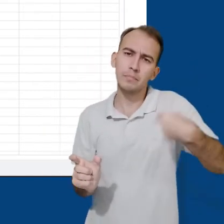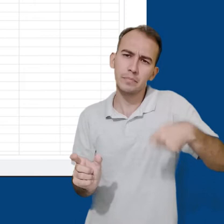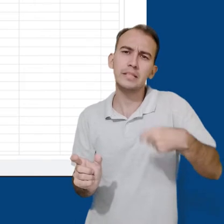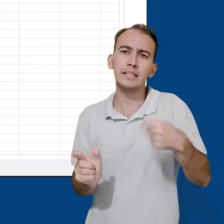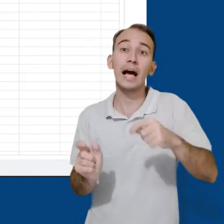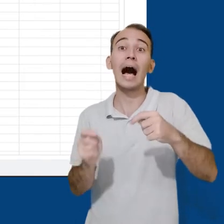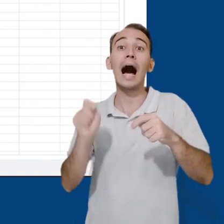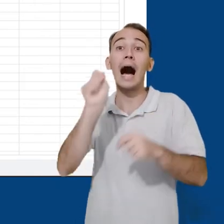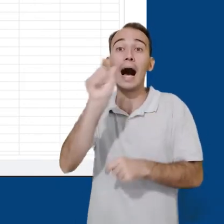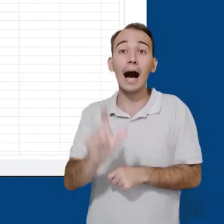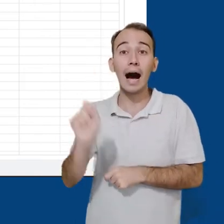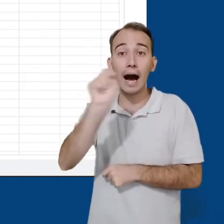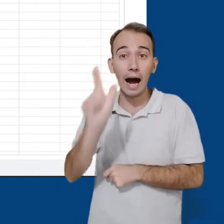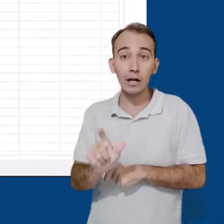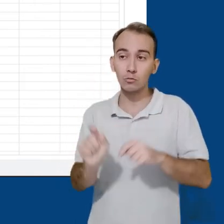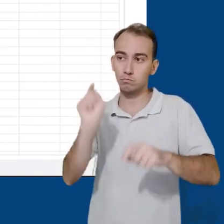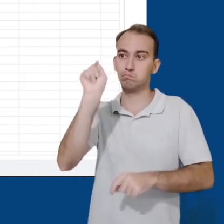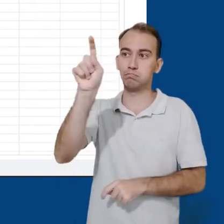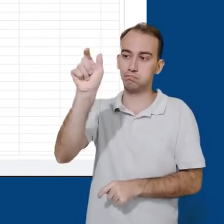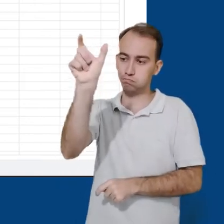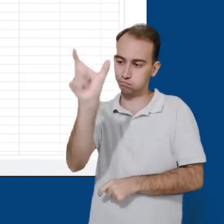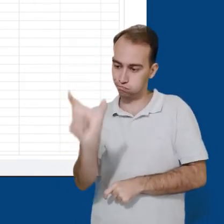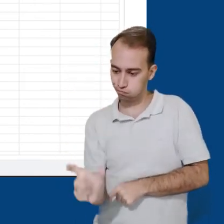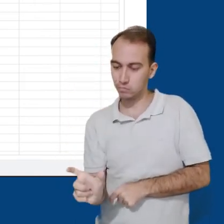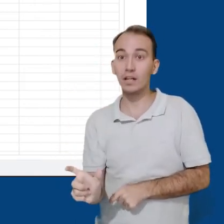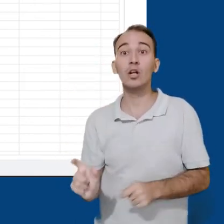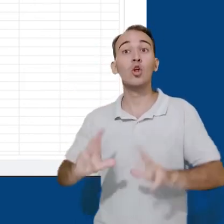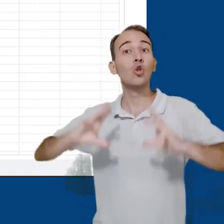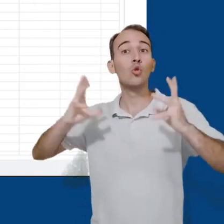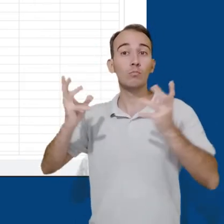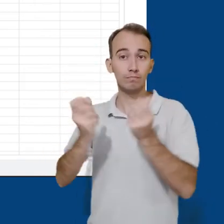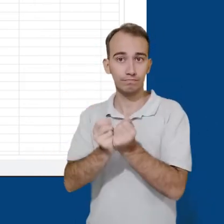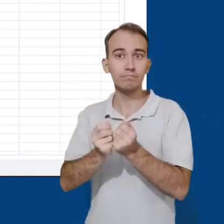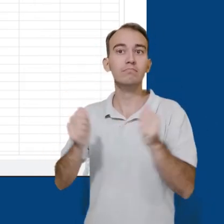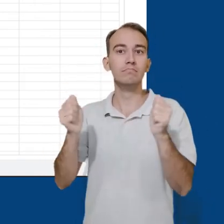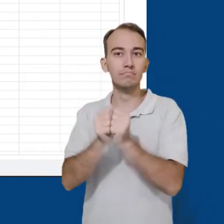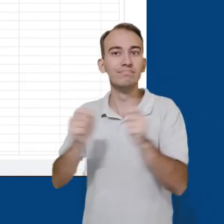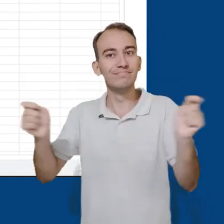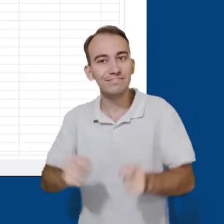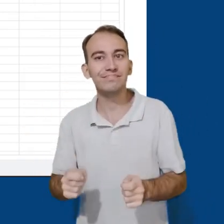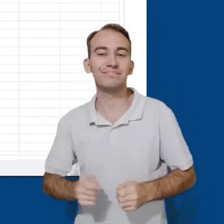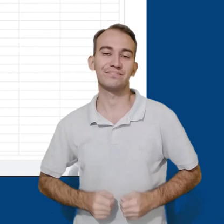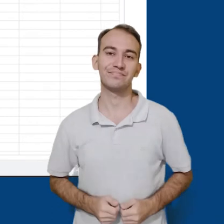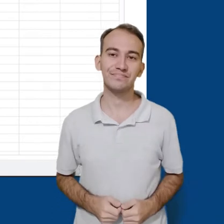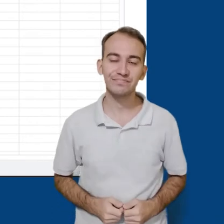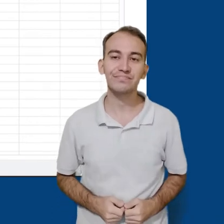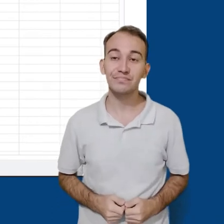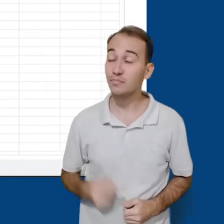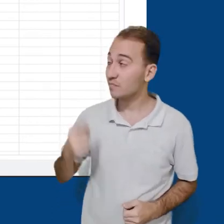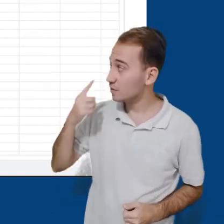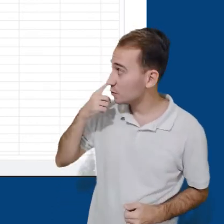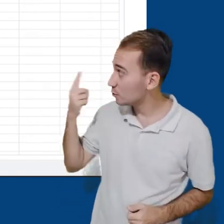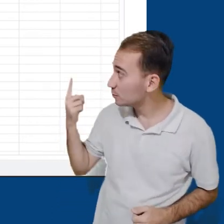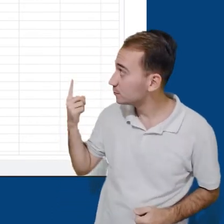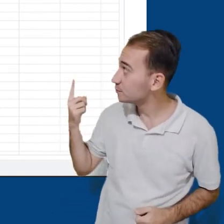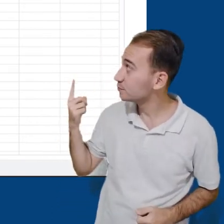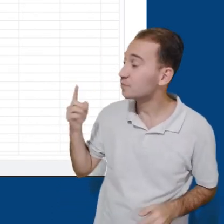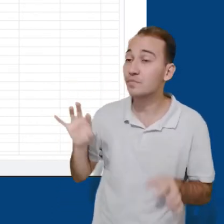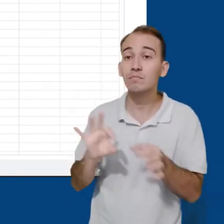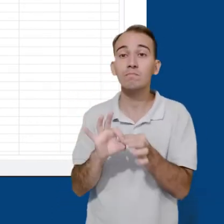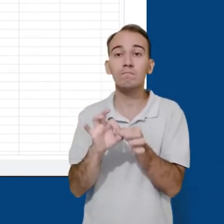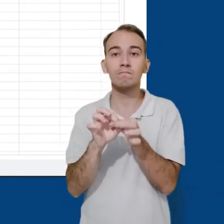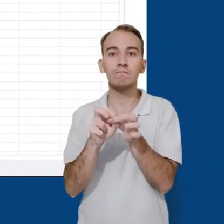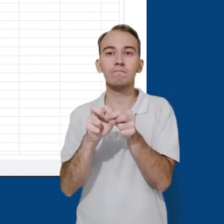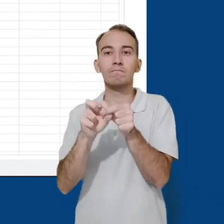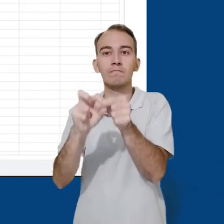pela barra de ferramentas temos a opção de inserir um link em uma célula clicar uma caixa de barra de endereço aparecerá